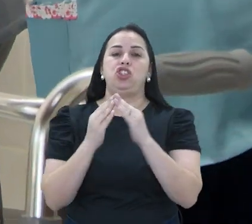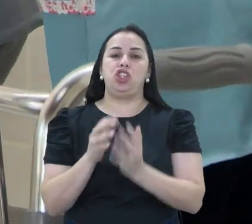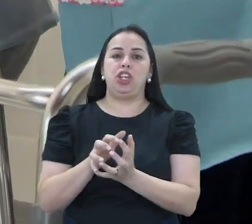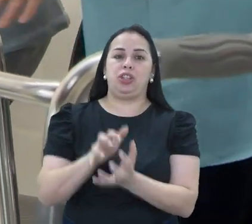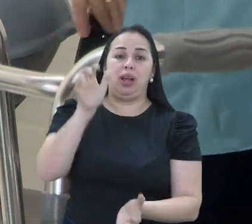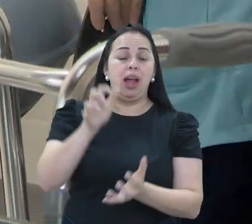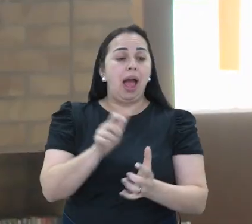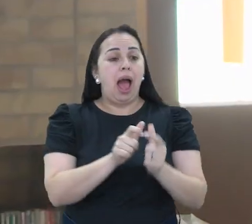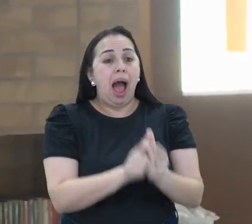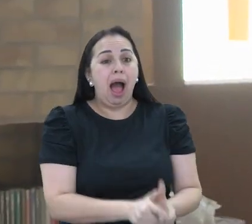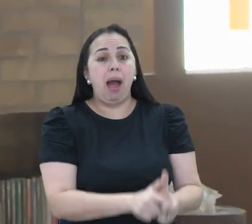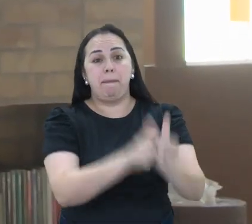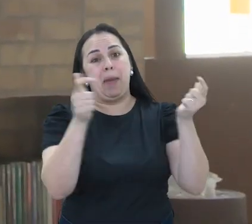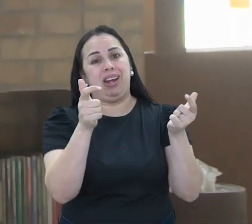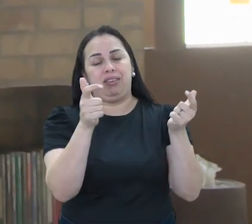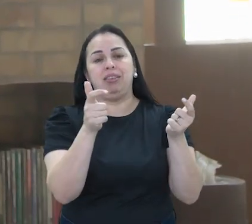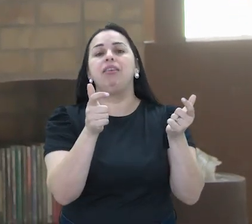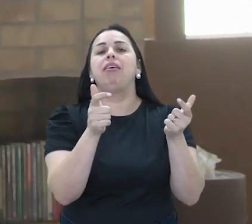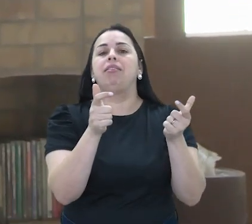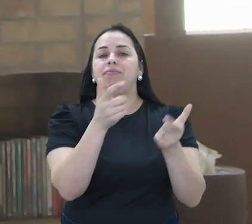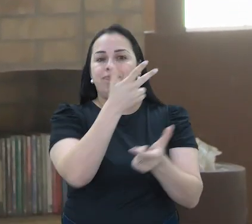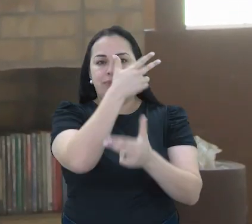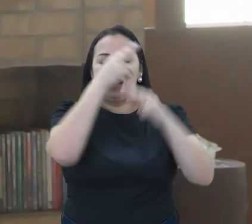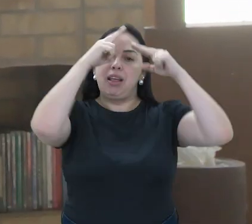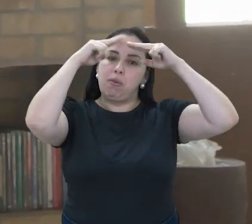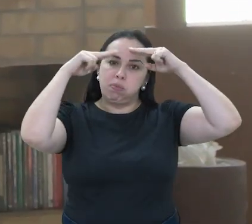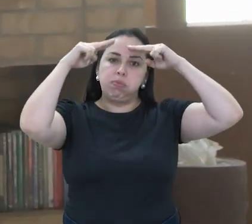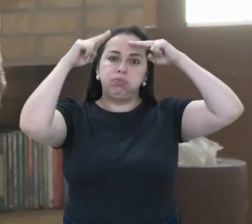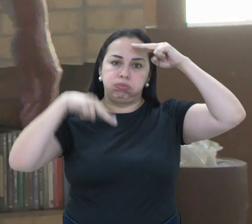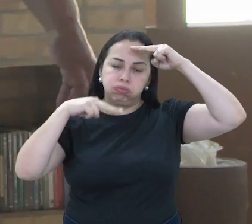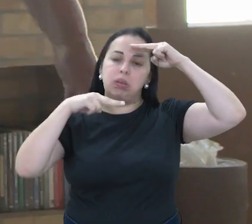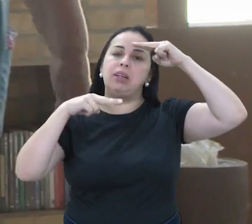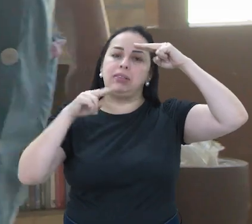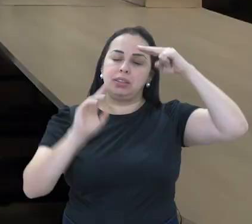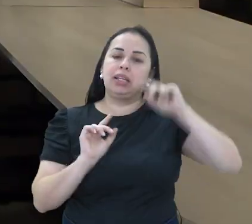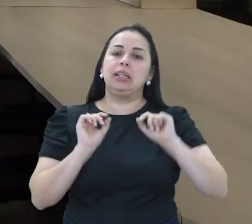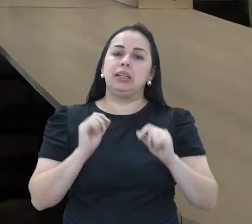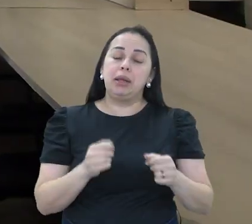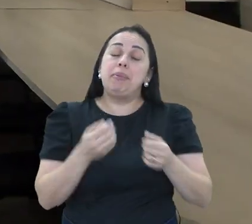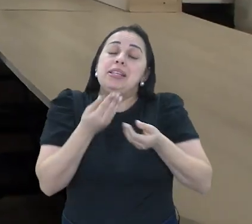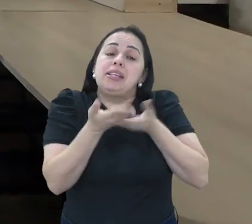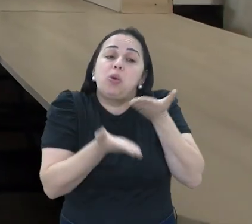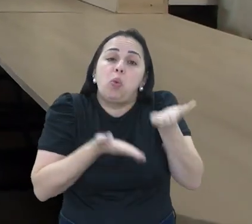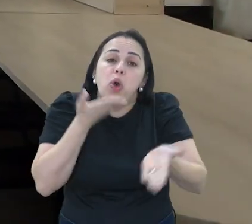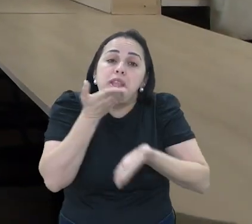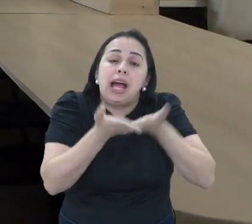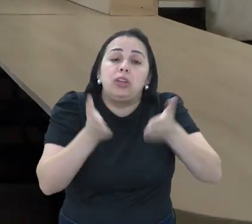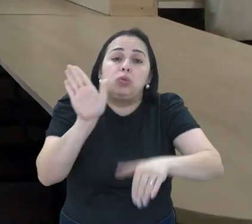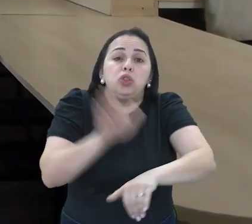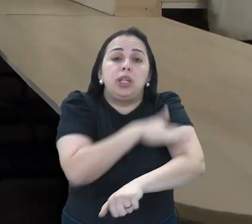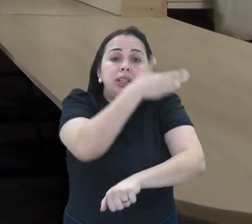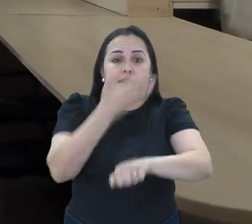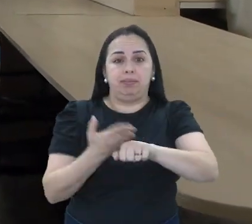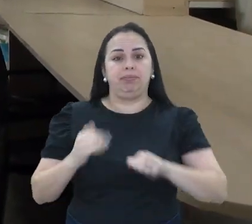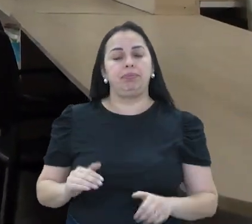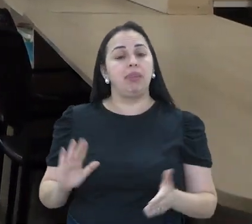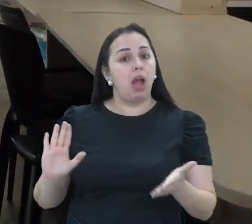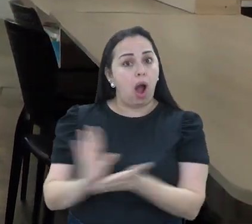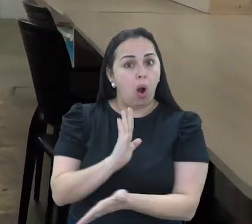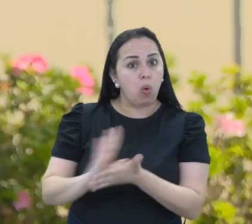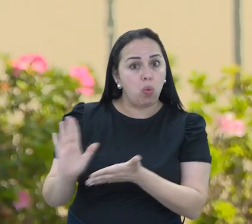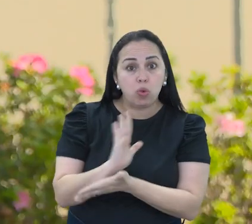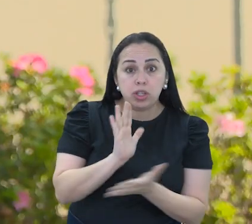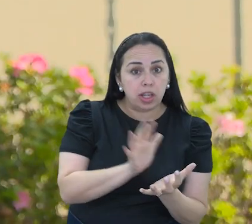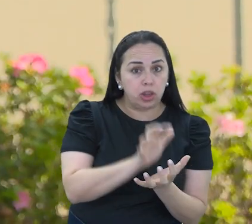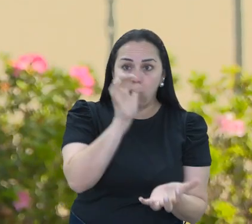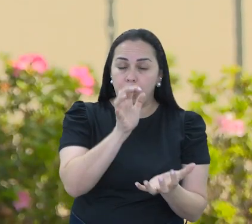lar de idosos. Aqui, a maioria tem algum grau de demência. condição que exige cuidado em tempo